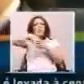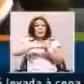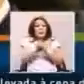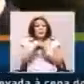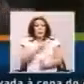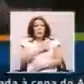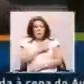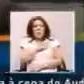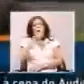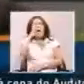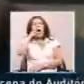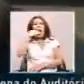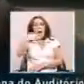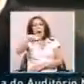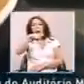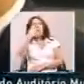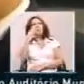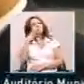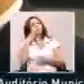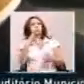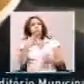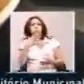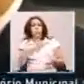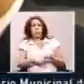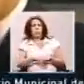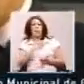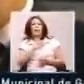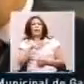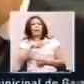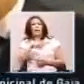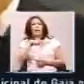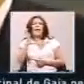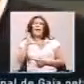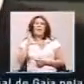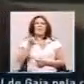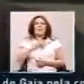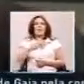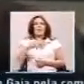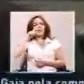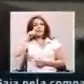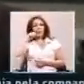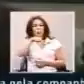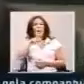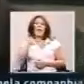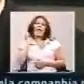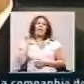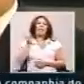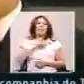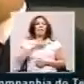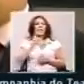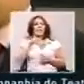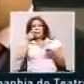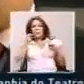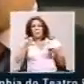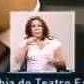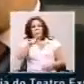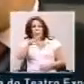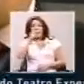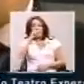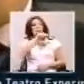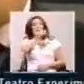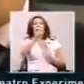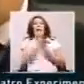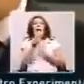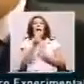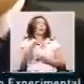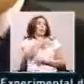universidades, houver uma clara omissão do dever de segurança e do dever de guarda. E nessa circunstância, se houver um excesso por parte dos